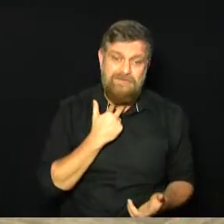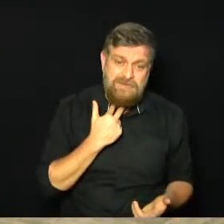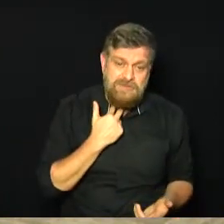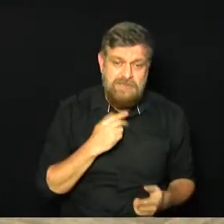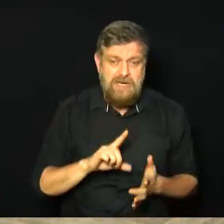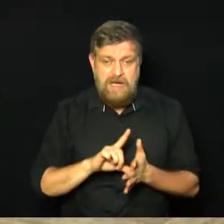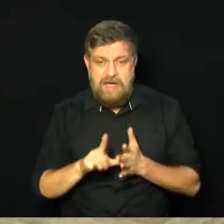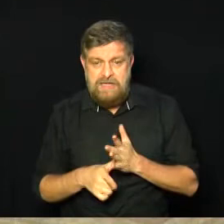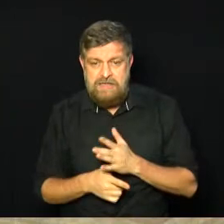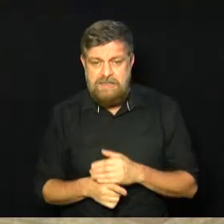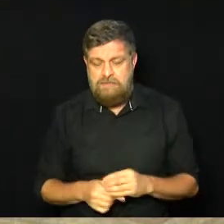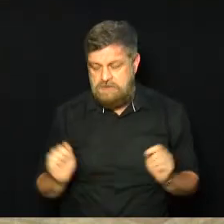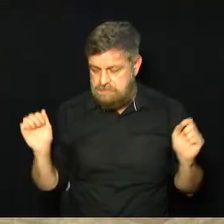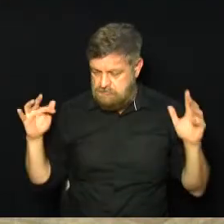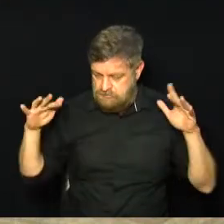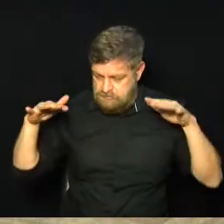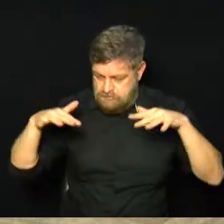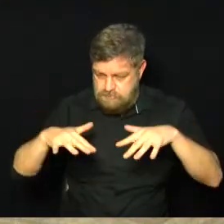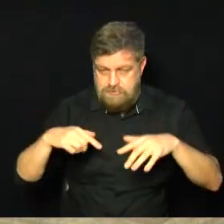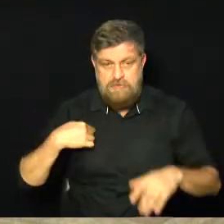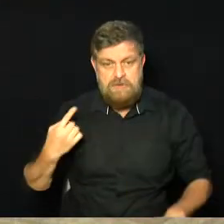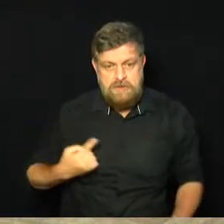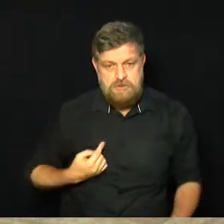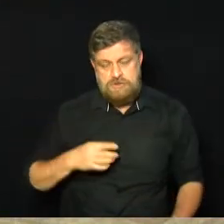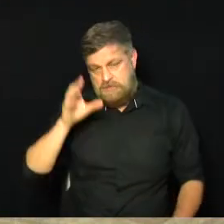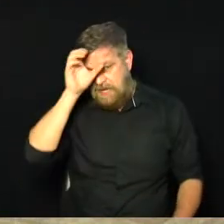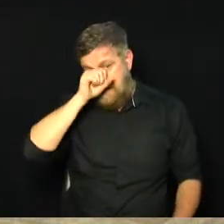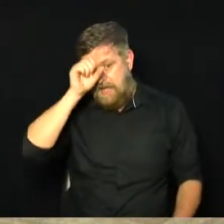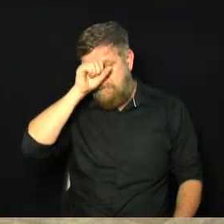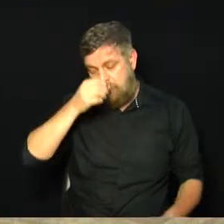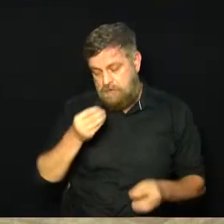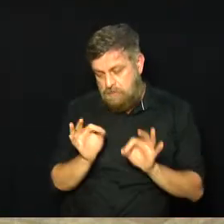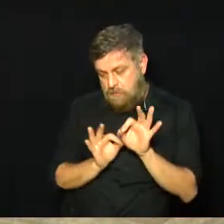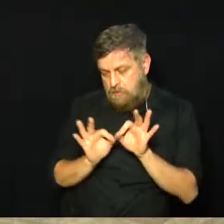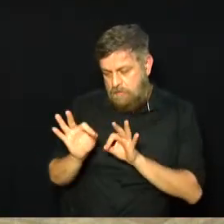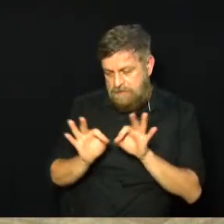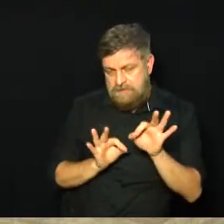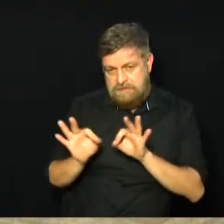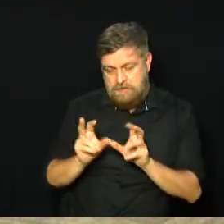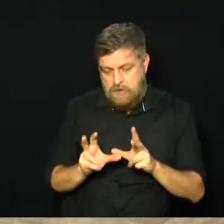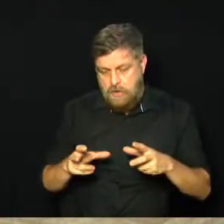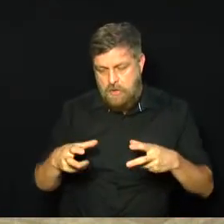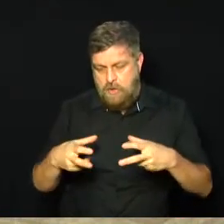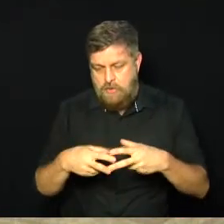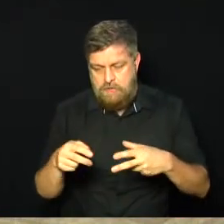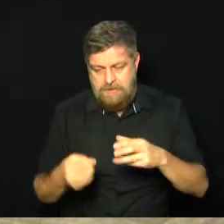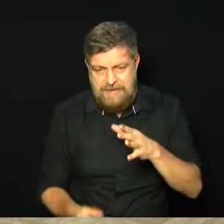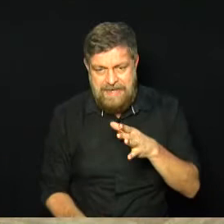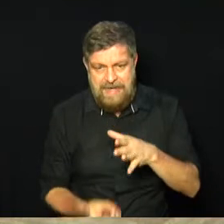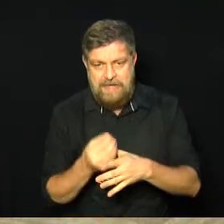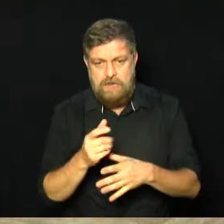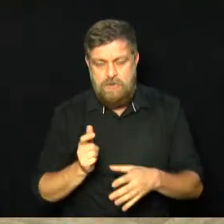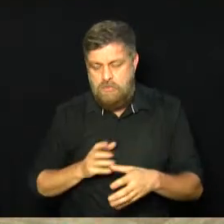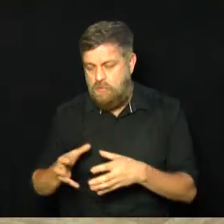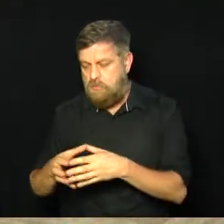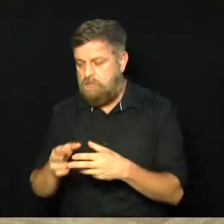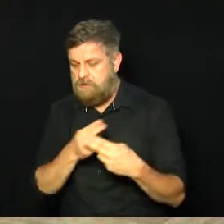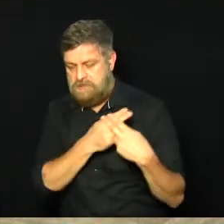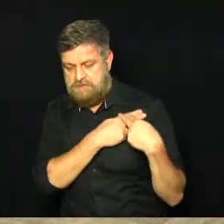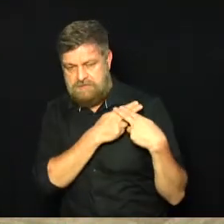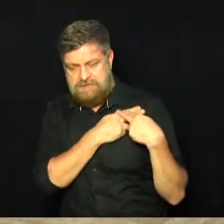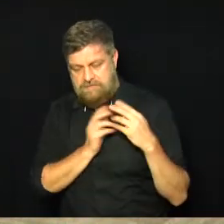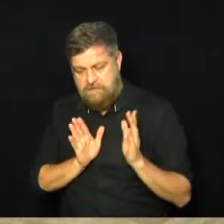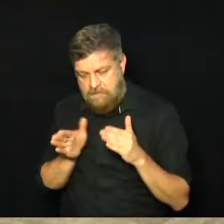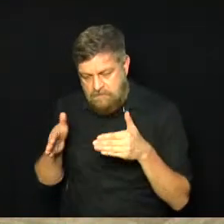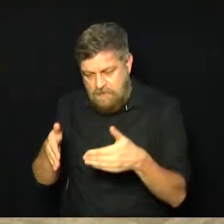gente voltou 100% para o presencial e a gente reaprendeu como reorganizar, né, a comissão. A gente criou uma subcomissão específica